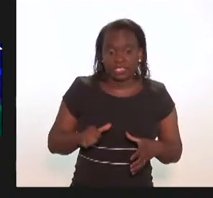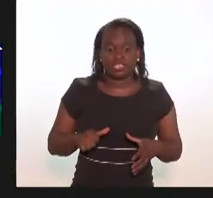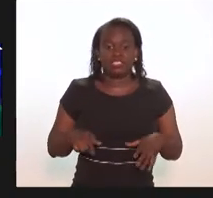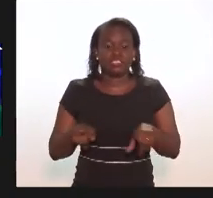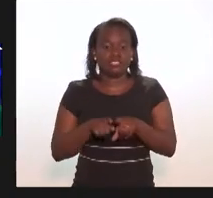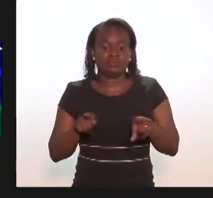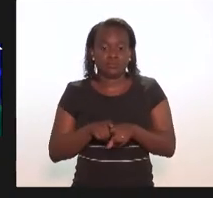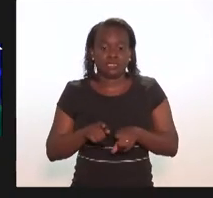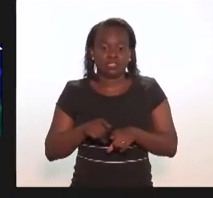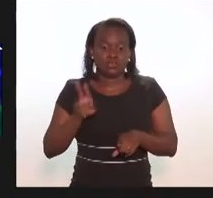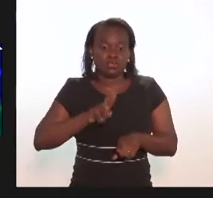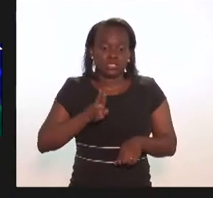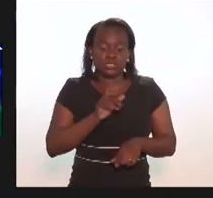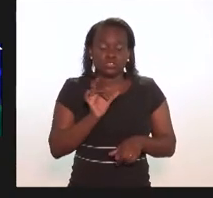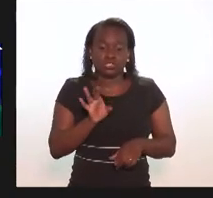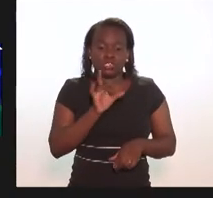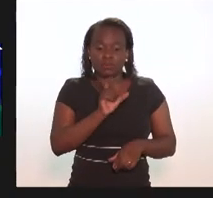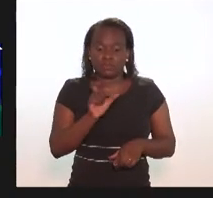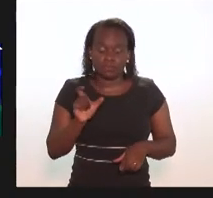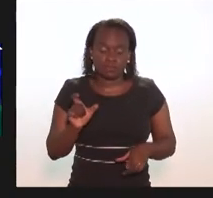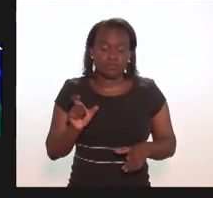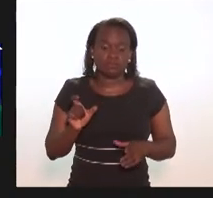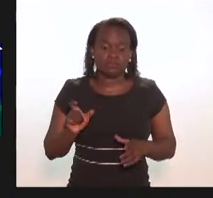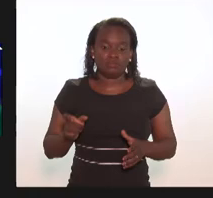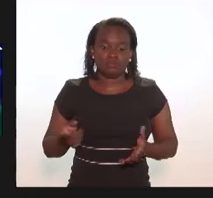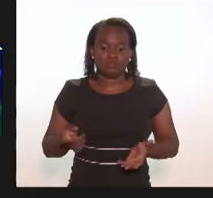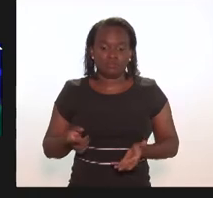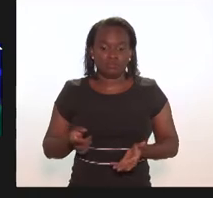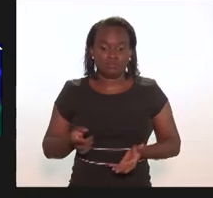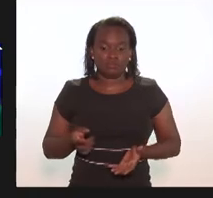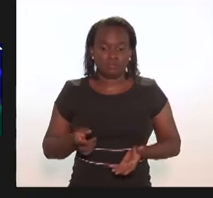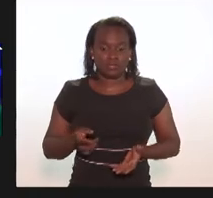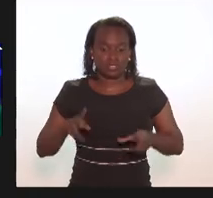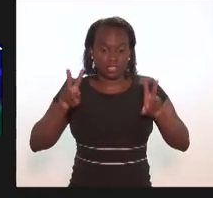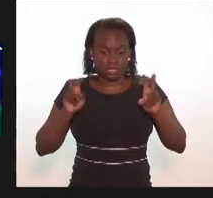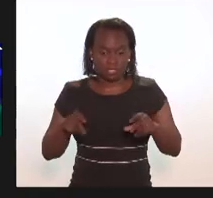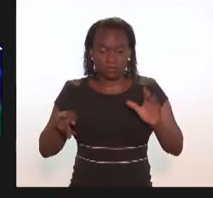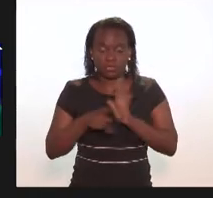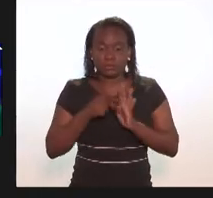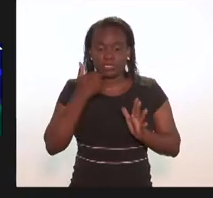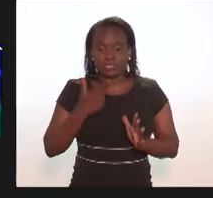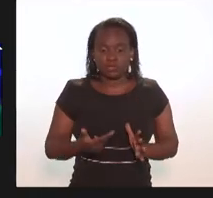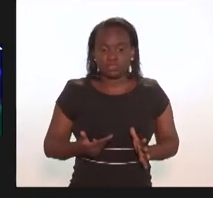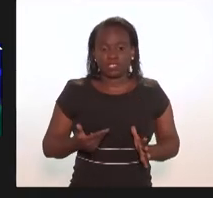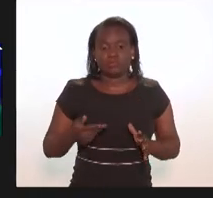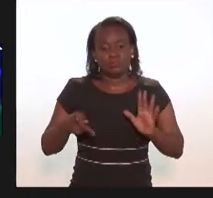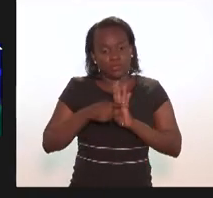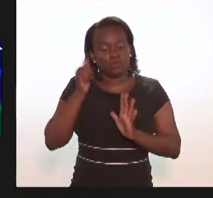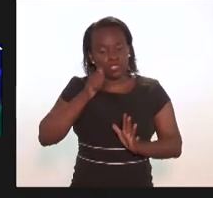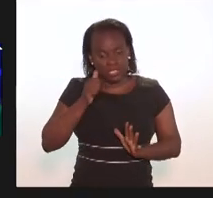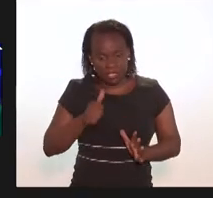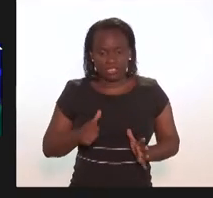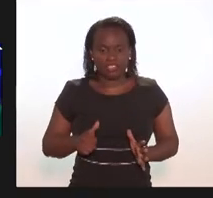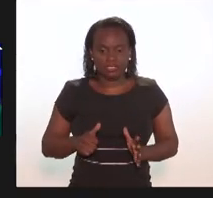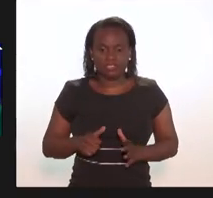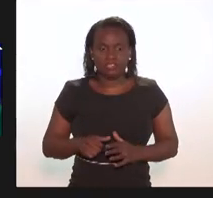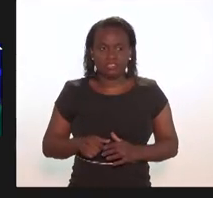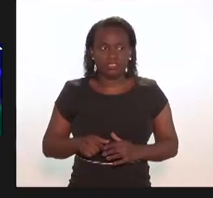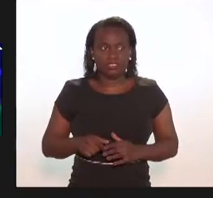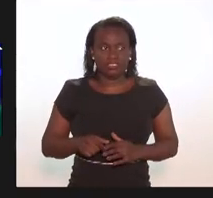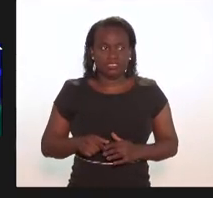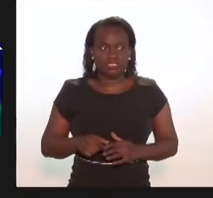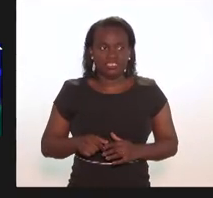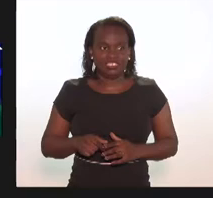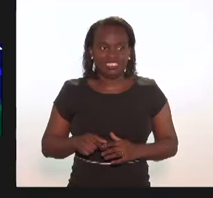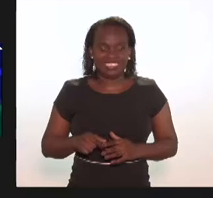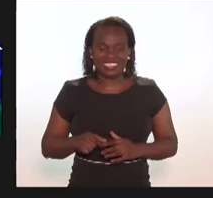gente usa somente, né, o termo linguístico para as mulheres,